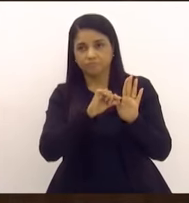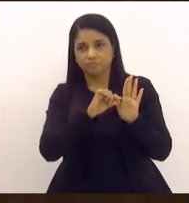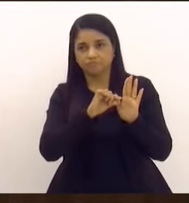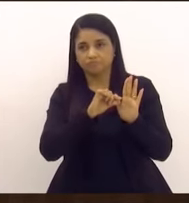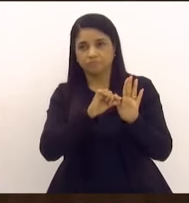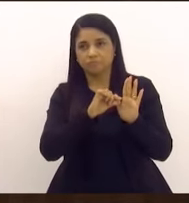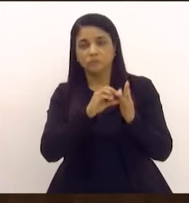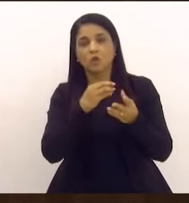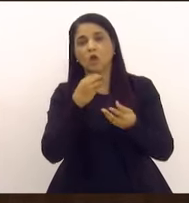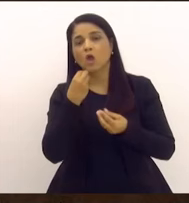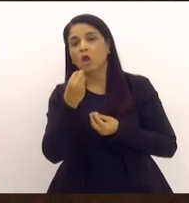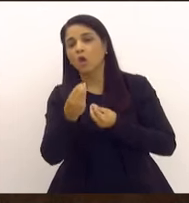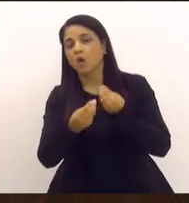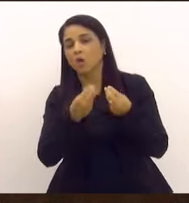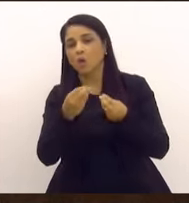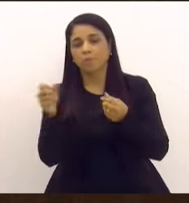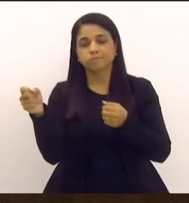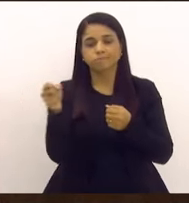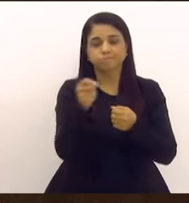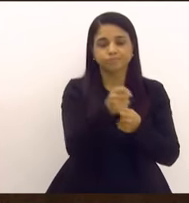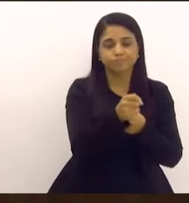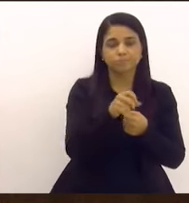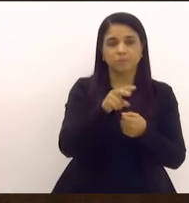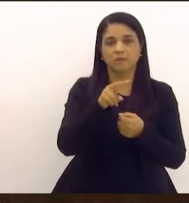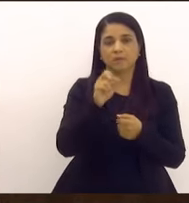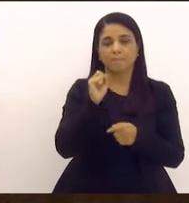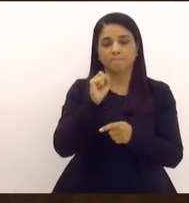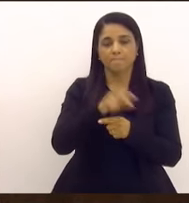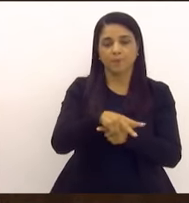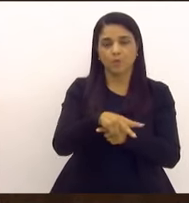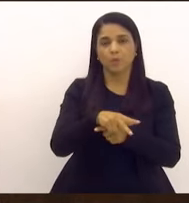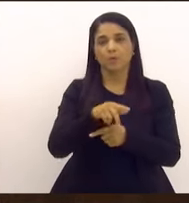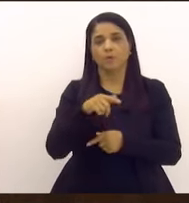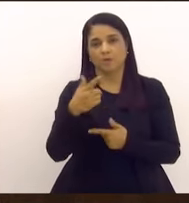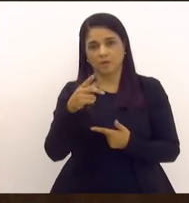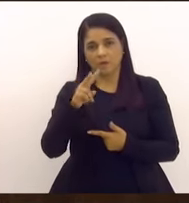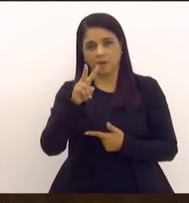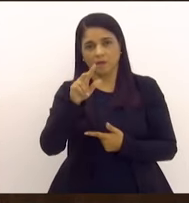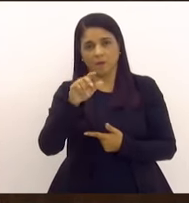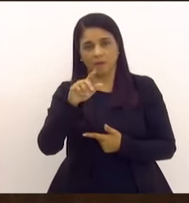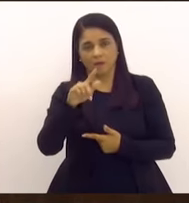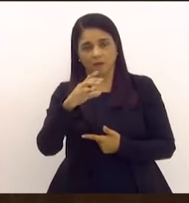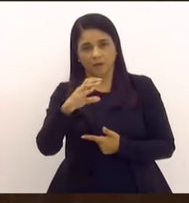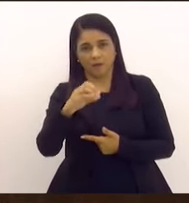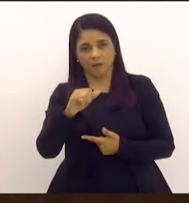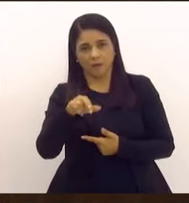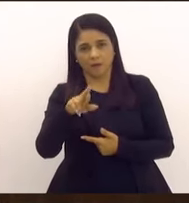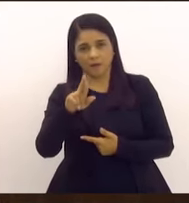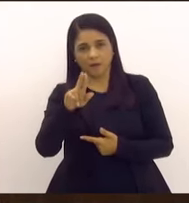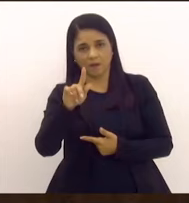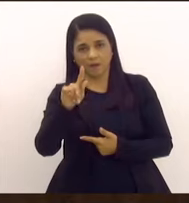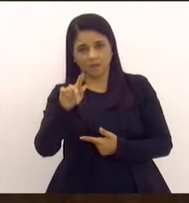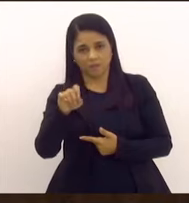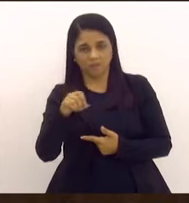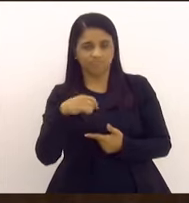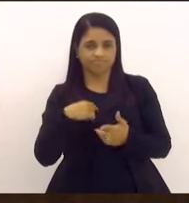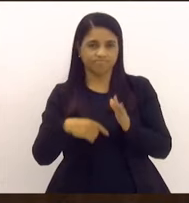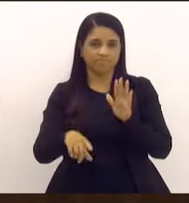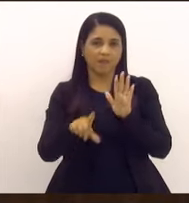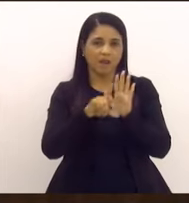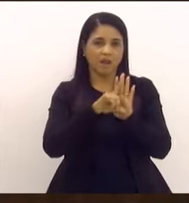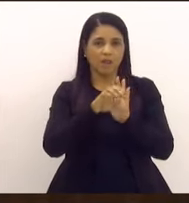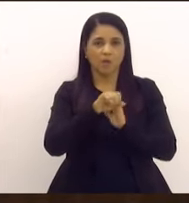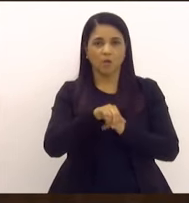as condições para ocupar o cargo, e isso não pode ser comparado a toda uma lei orgânica, que